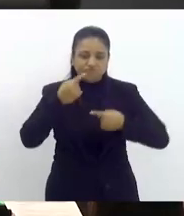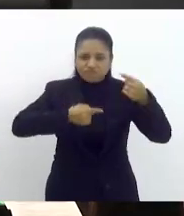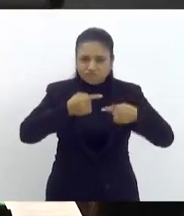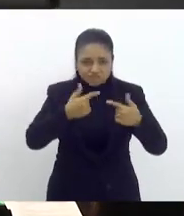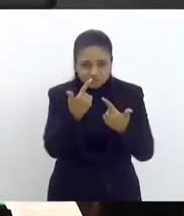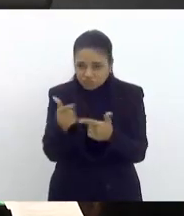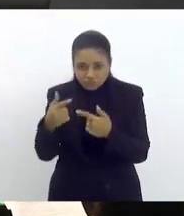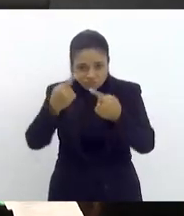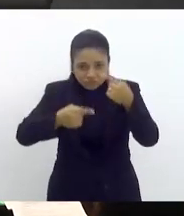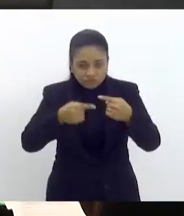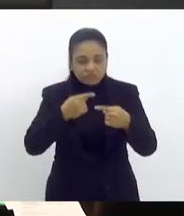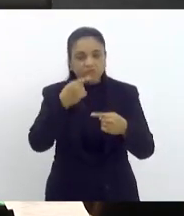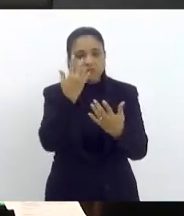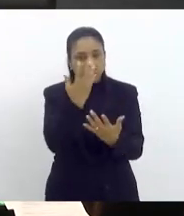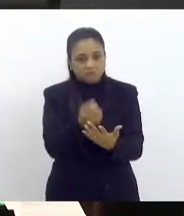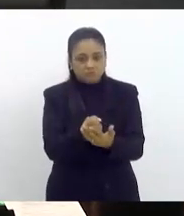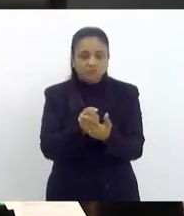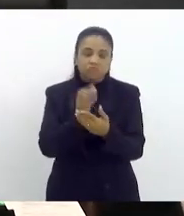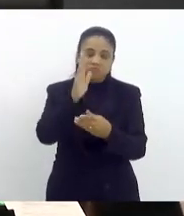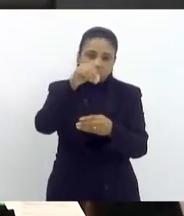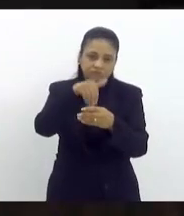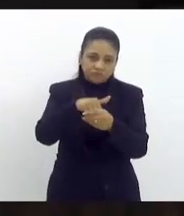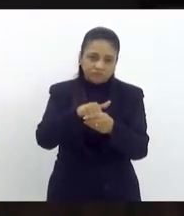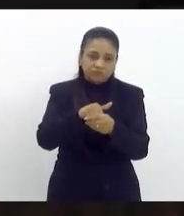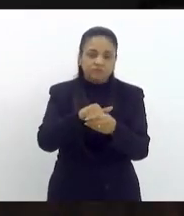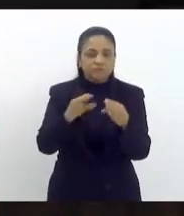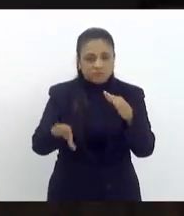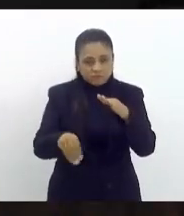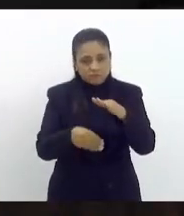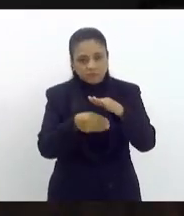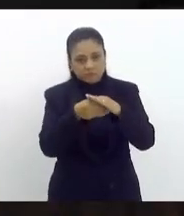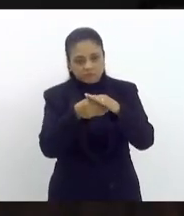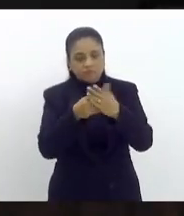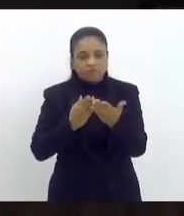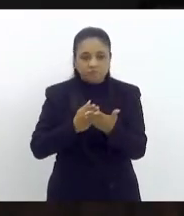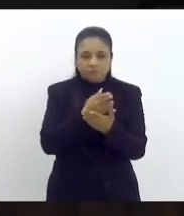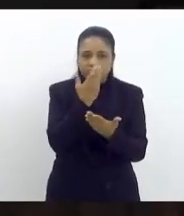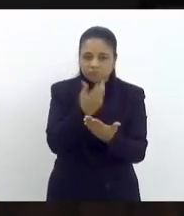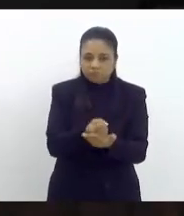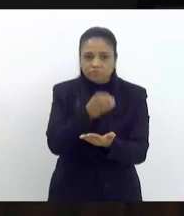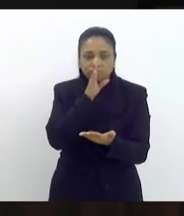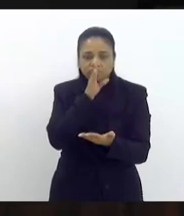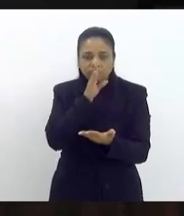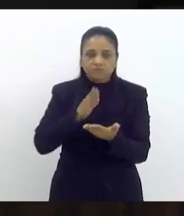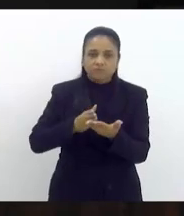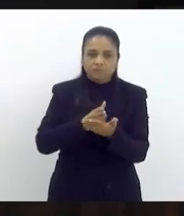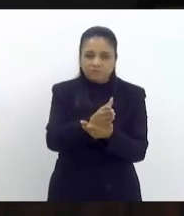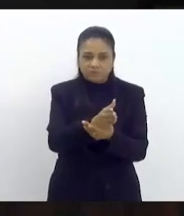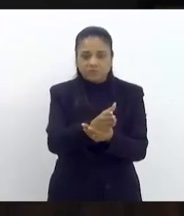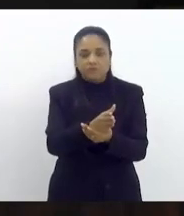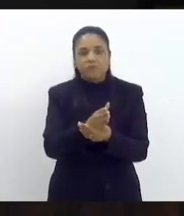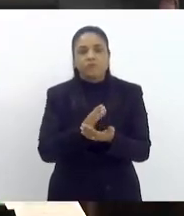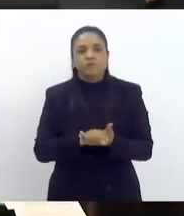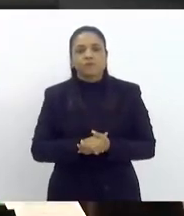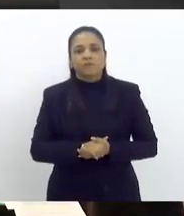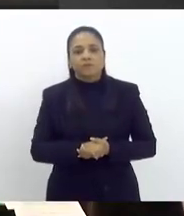quem queira discutir encerrada a discussão em votação a emenda de redação senhores que aprovam o manejo como estão aprovado